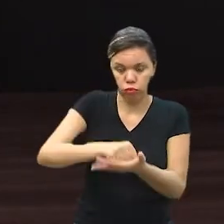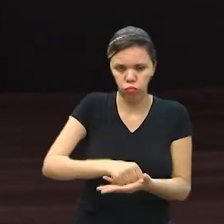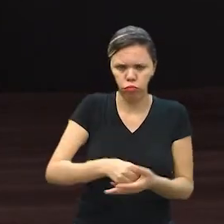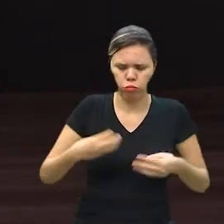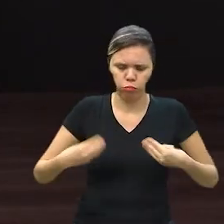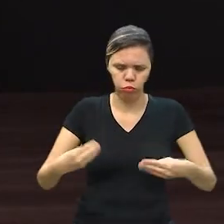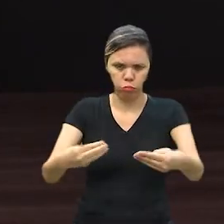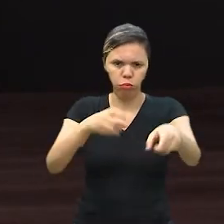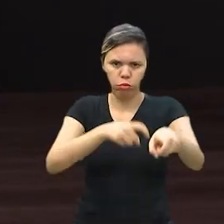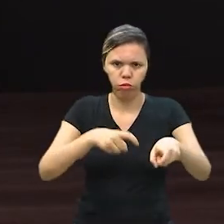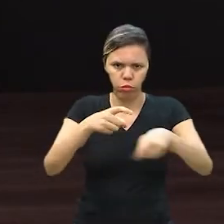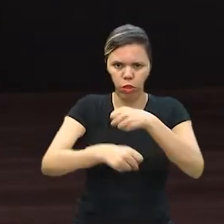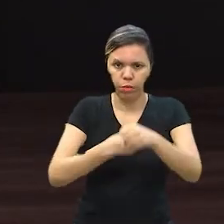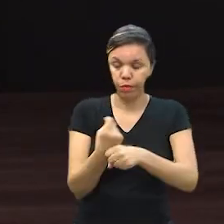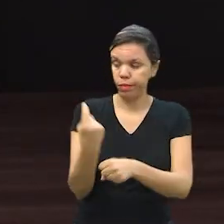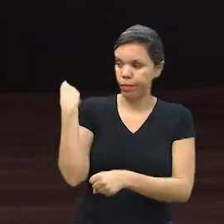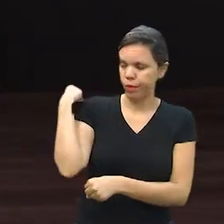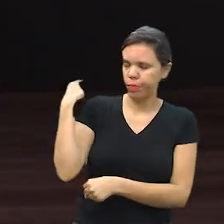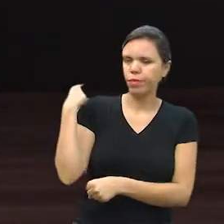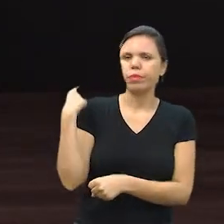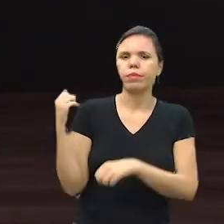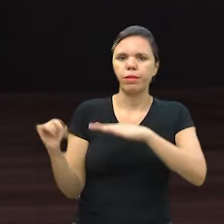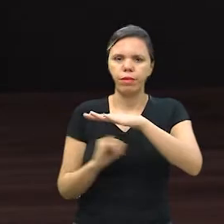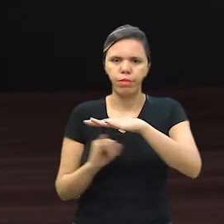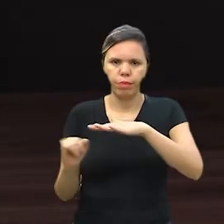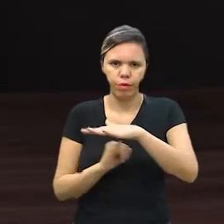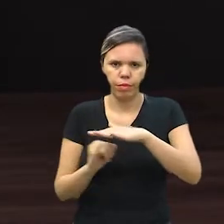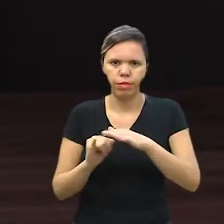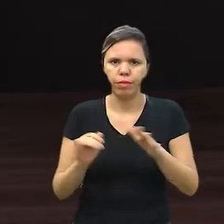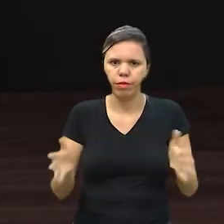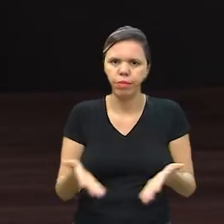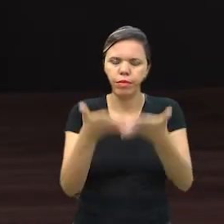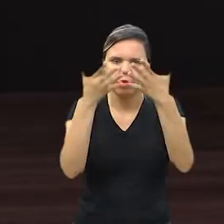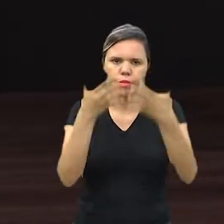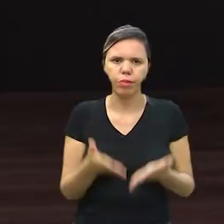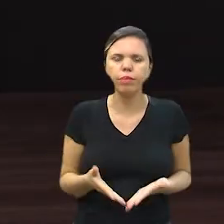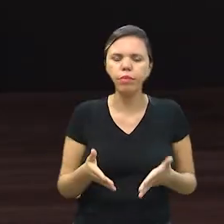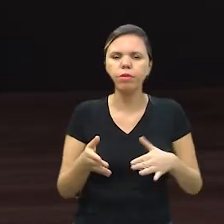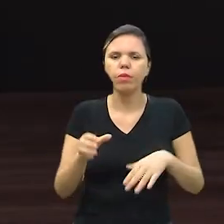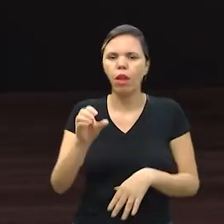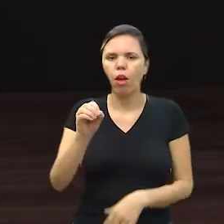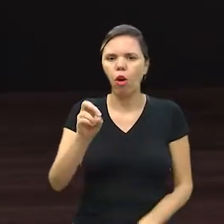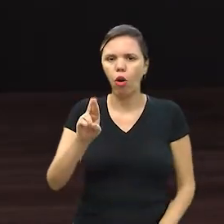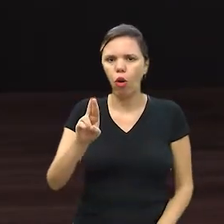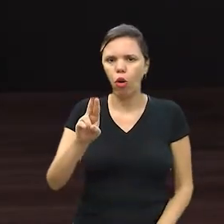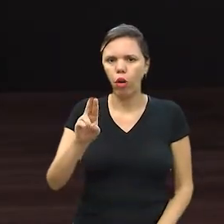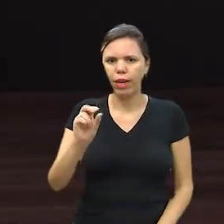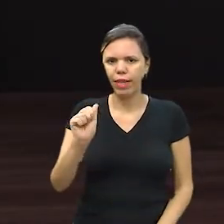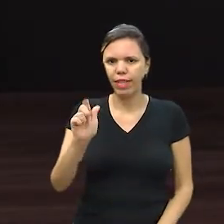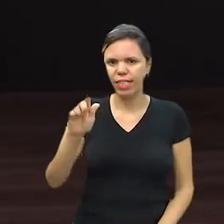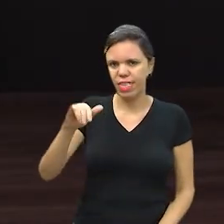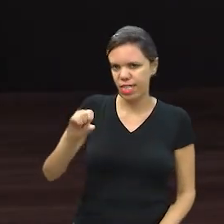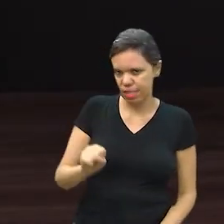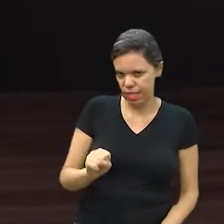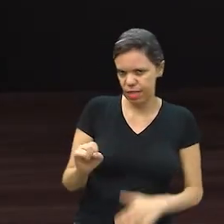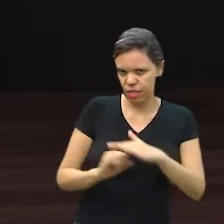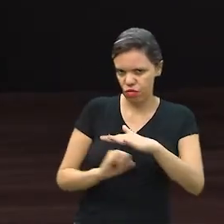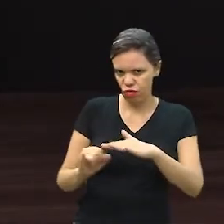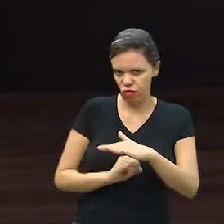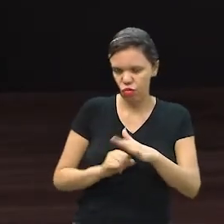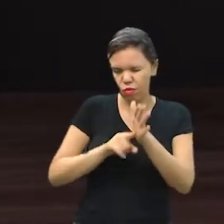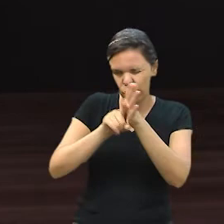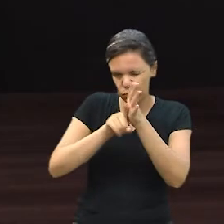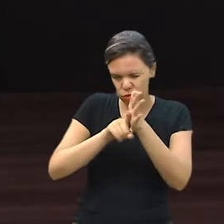da Agricultura. No ano passado, a entidade de promoção de orgânicos, chamada Organis, realizou uma enquete